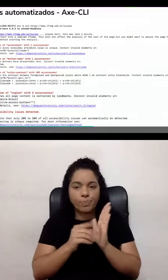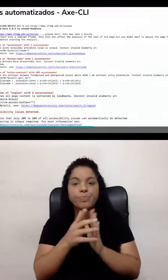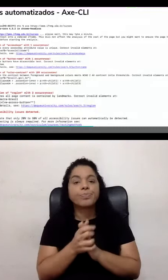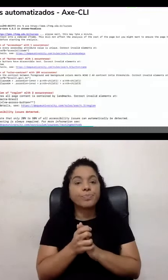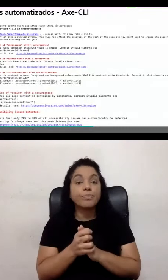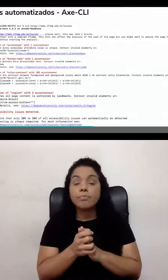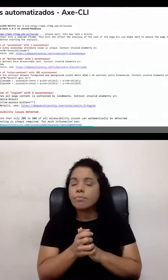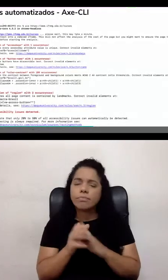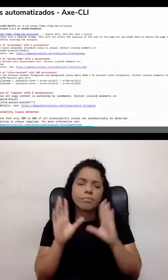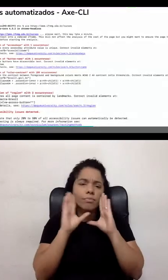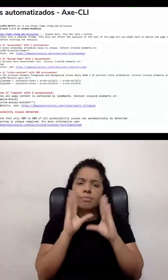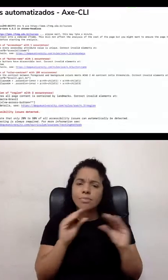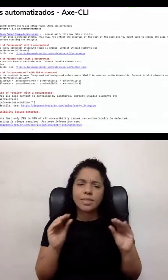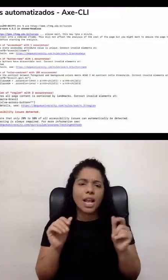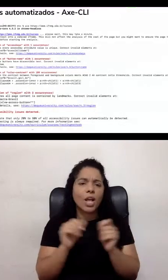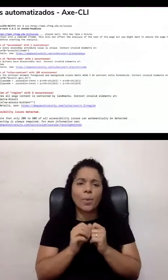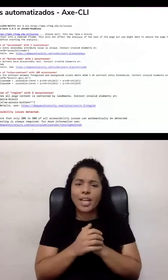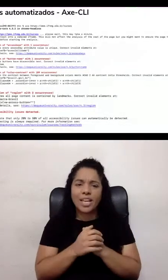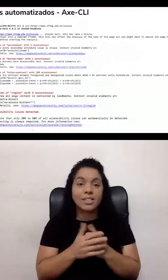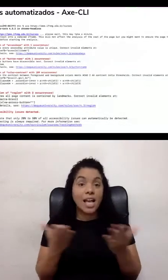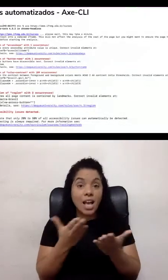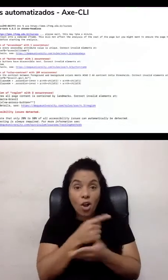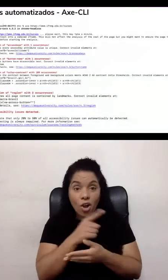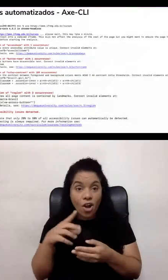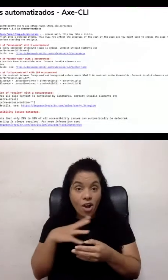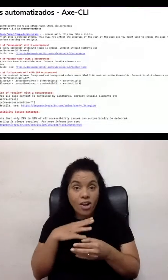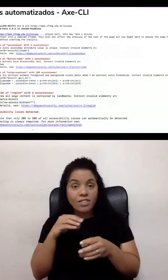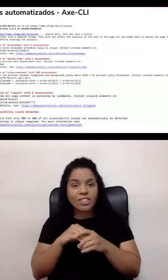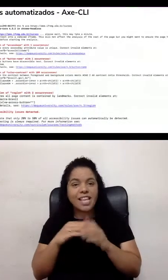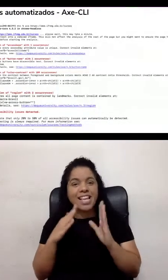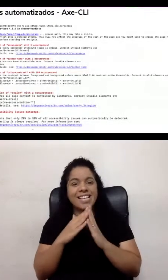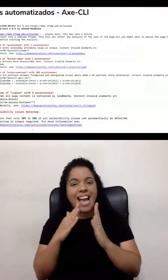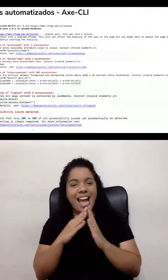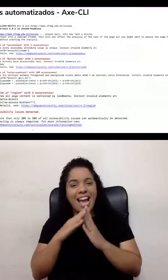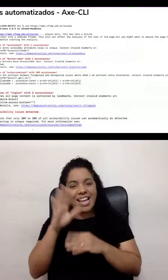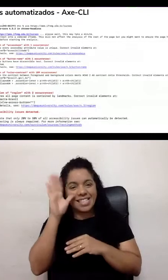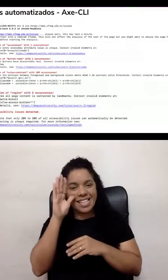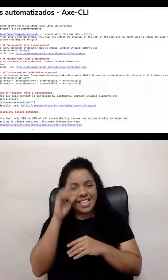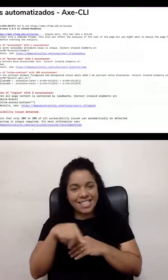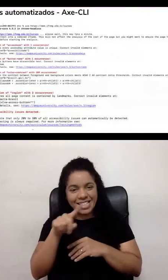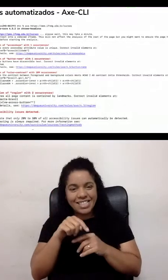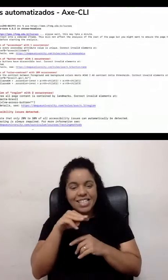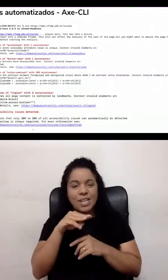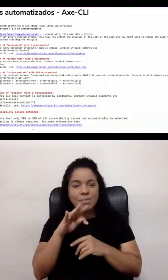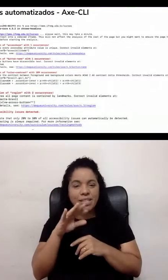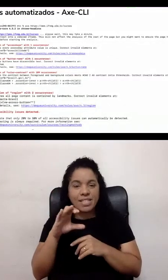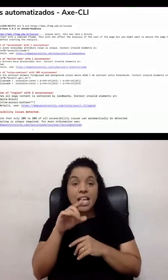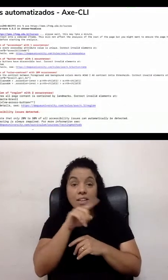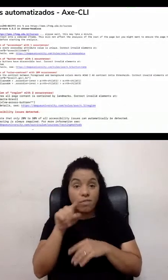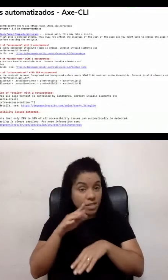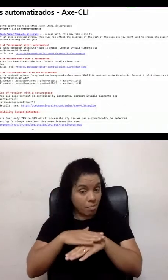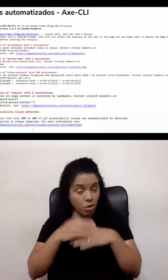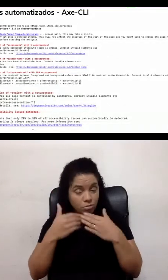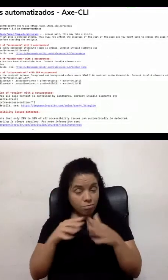E é muito tranquilo, você pode fazer aí agora, que você está em casa aí, acompanhando o MTC, já pode fazer